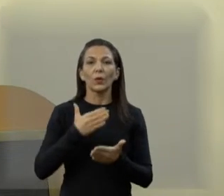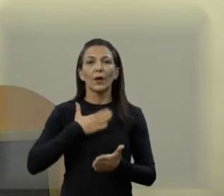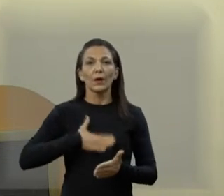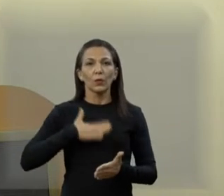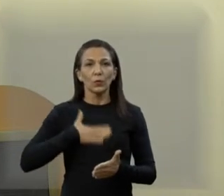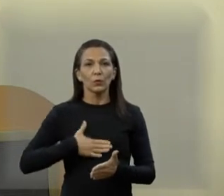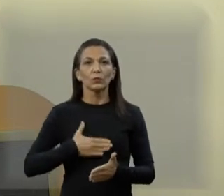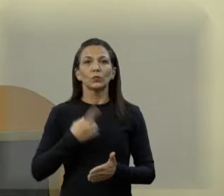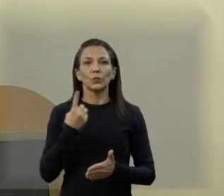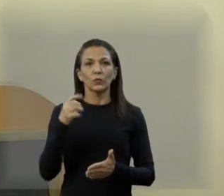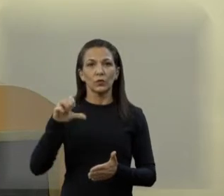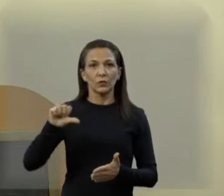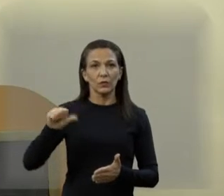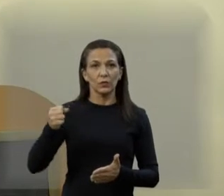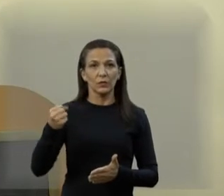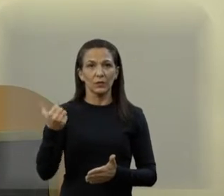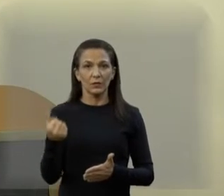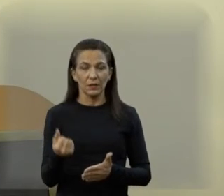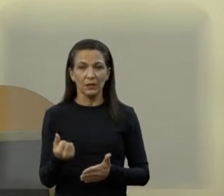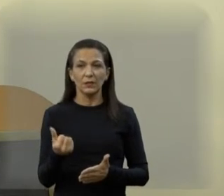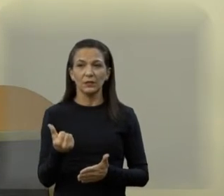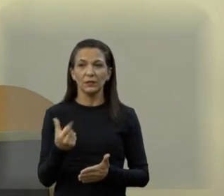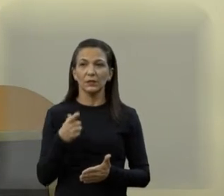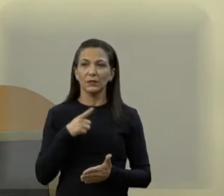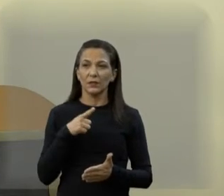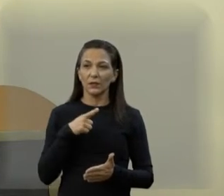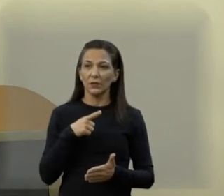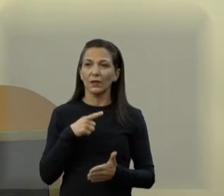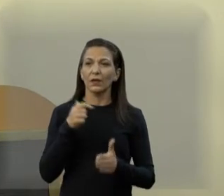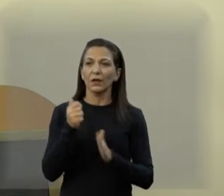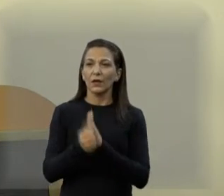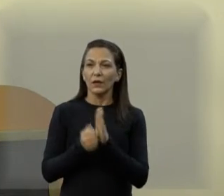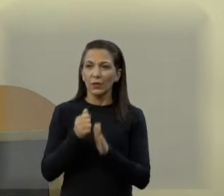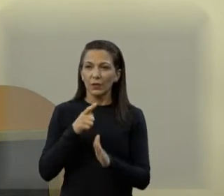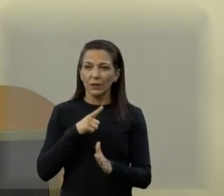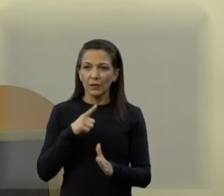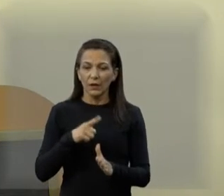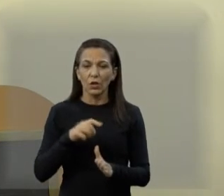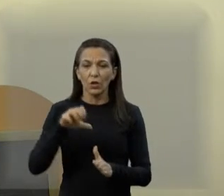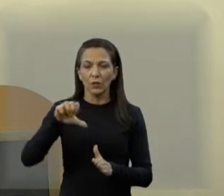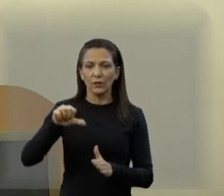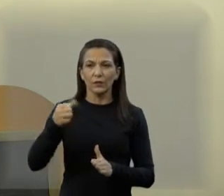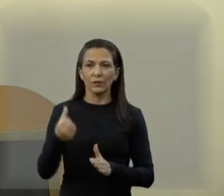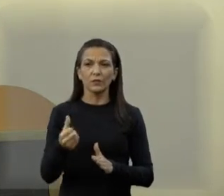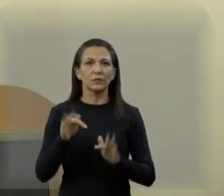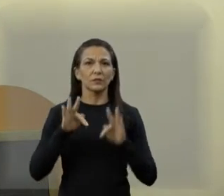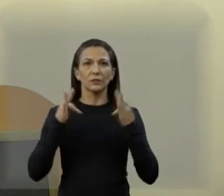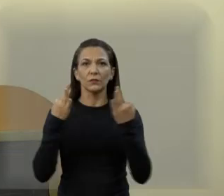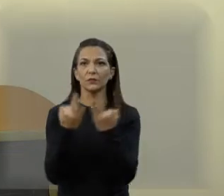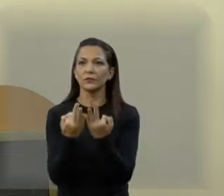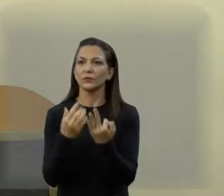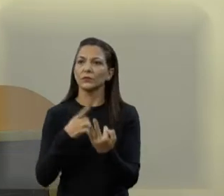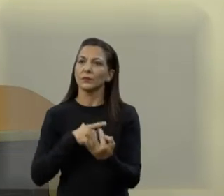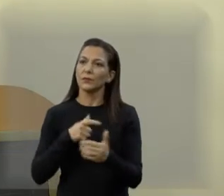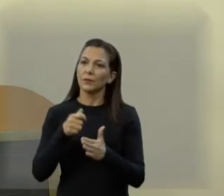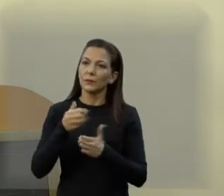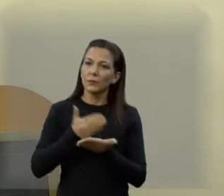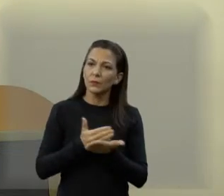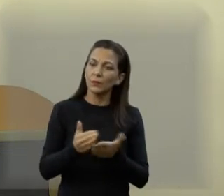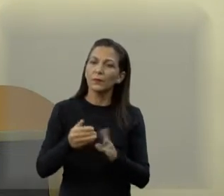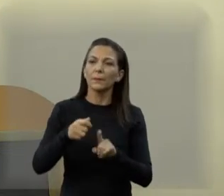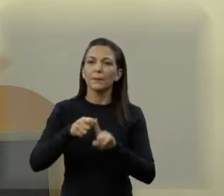86 Monte Alegre seis Araraquara 96 famílias desde Maio de